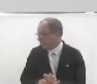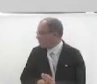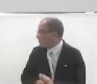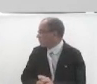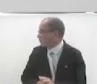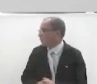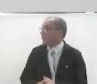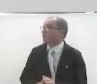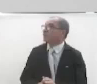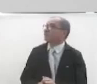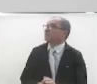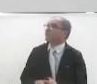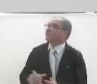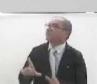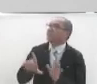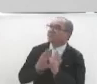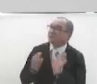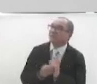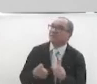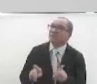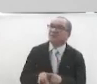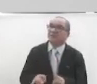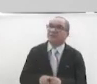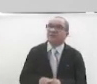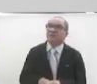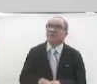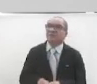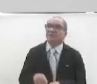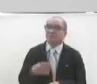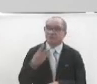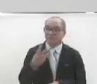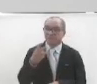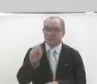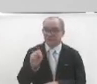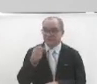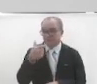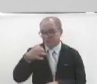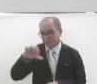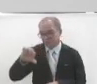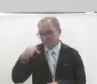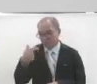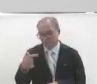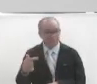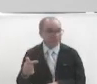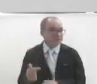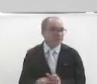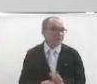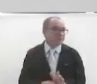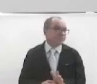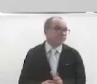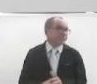aqui ao longo dessa emenda que é a emenda 38/97